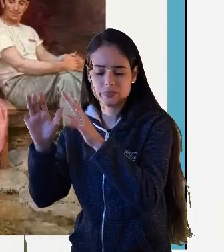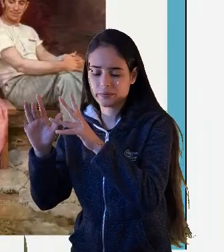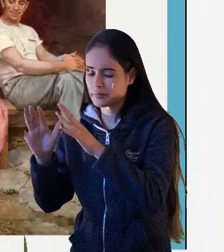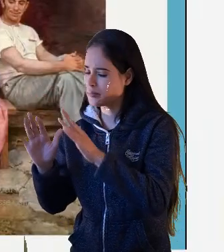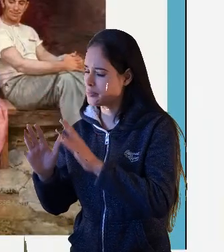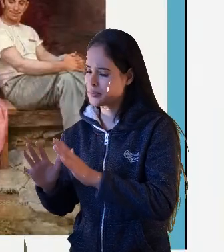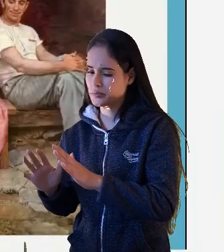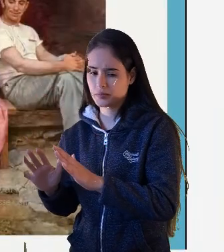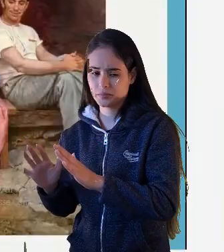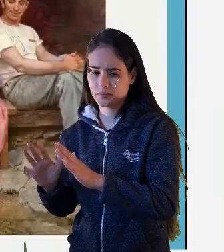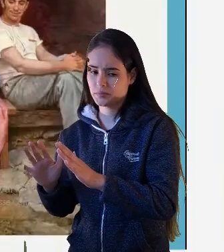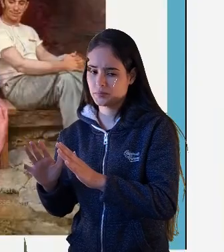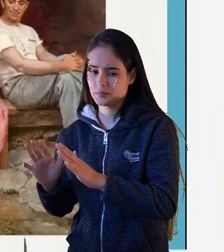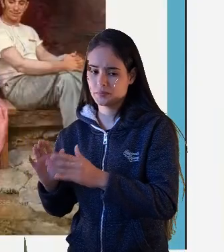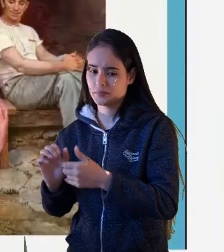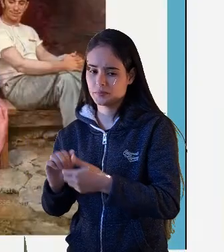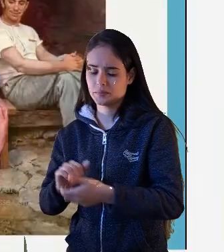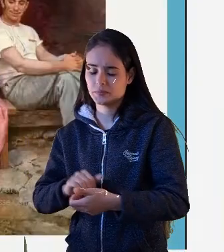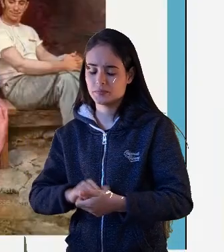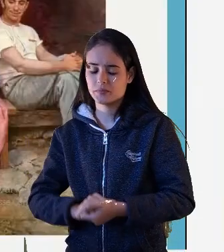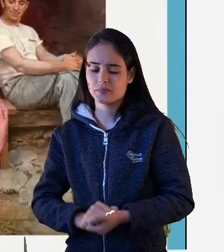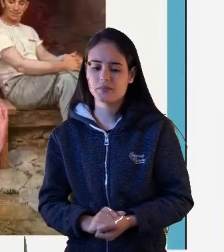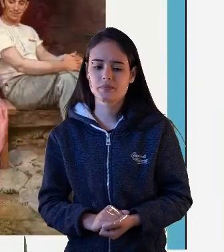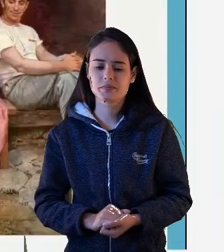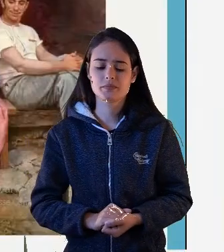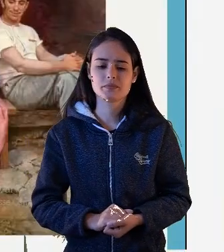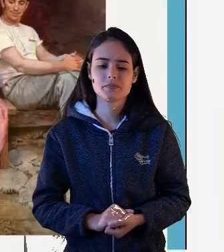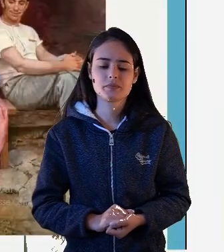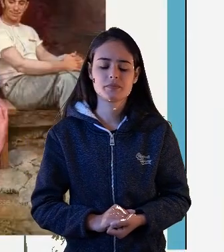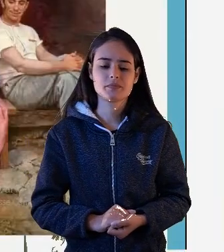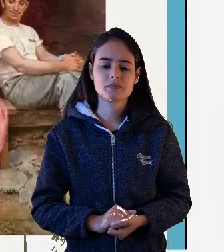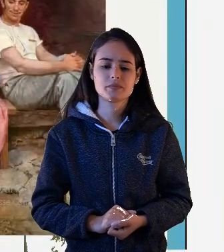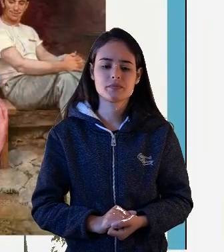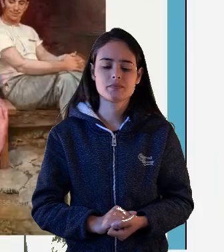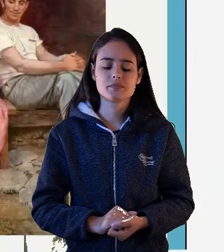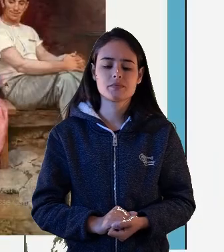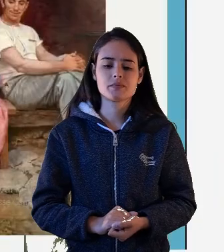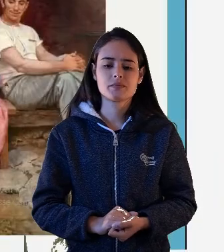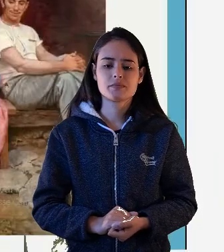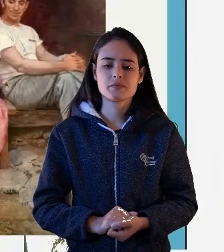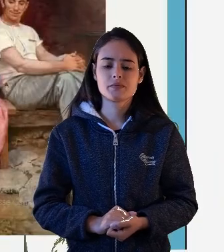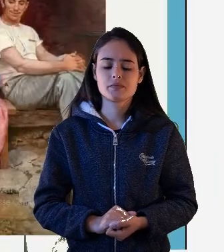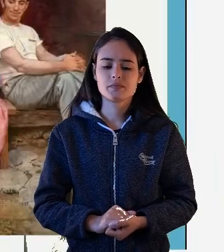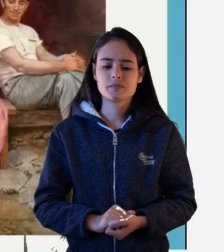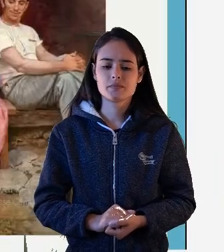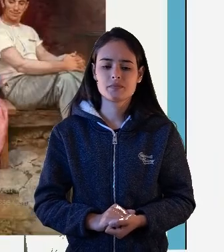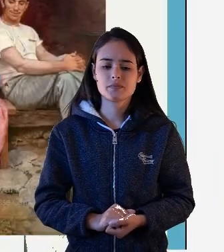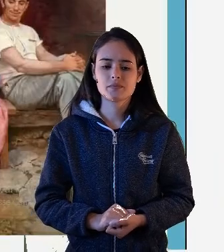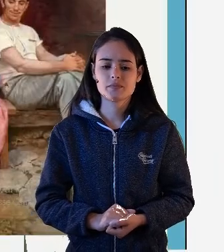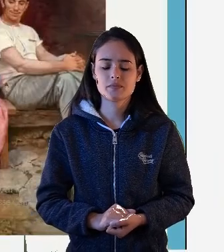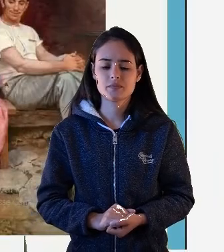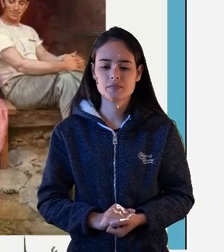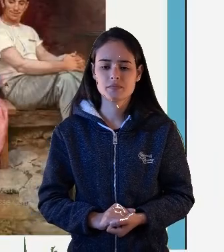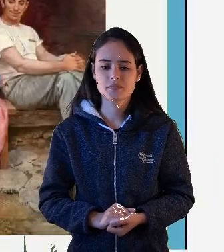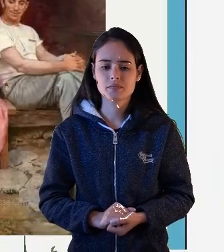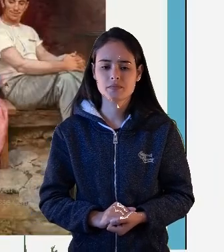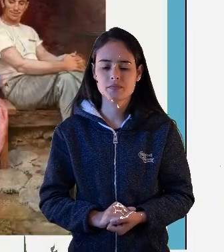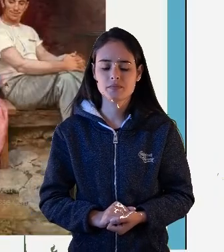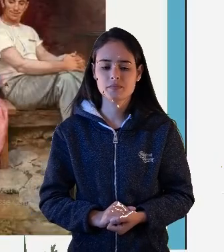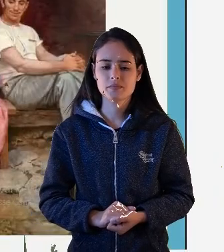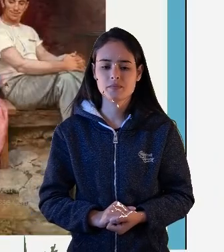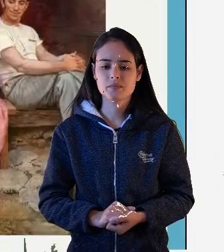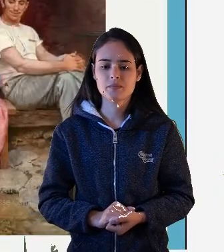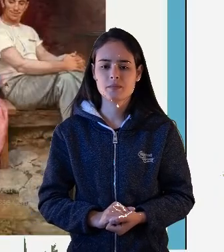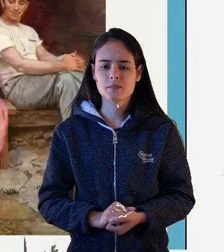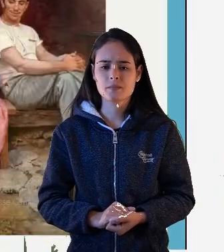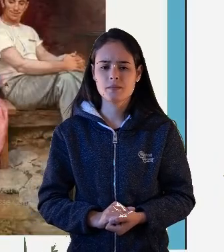vocês já pegaram o texto, já leram, né? Então as pessoas vão ouvindo, né, vão repercutindo aquilo, vão reproduzindo sem averiguar, né?